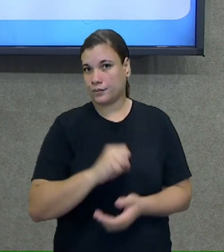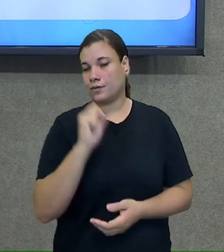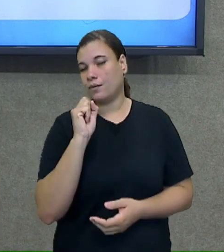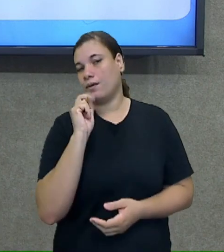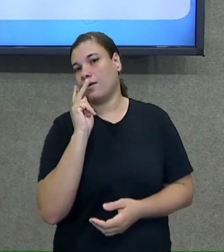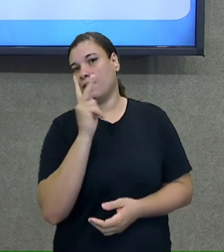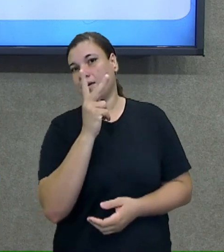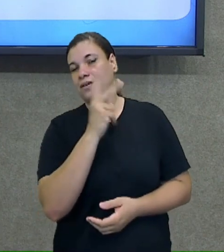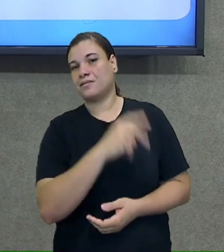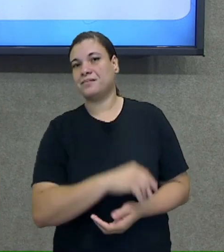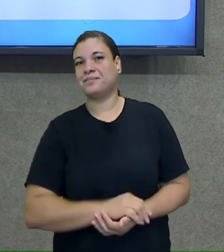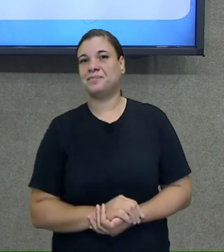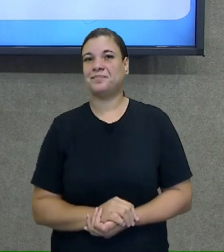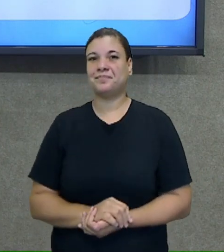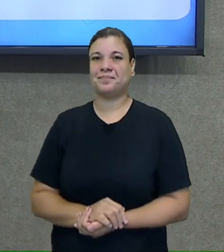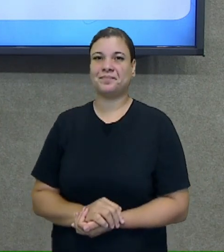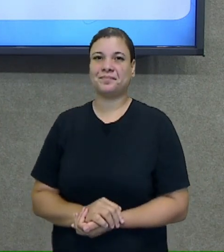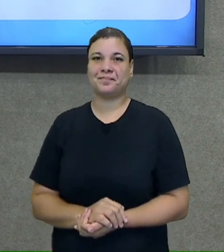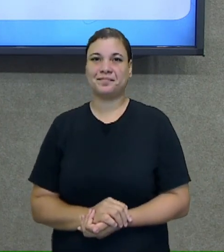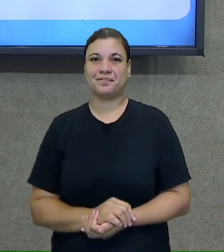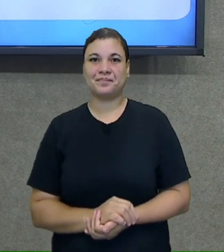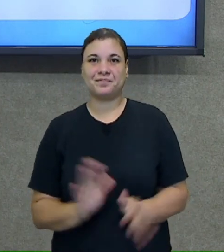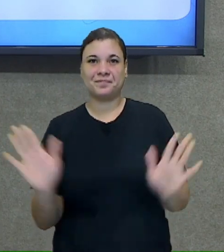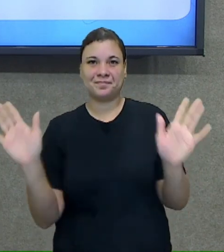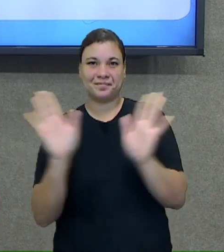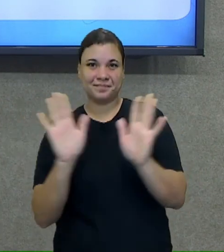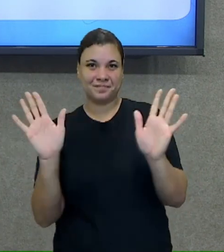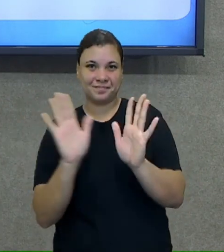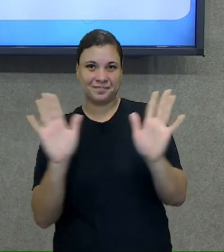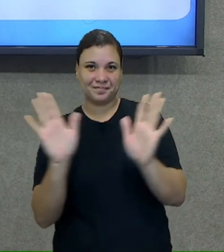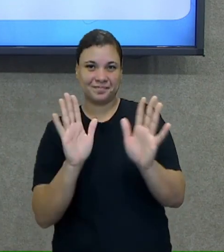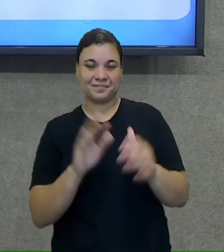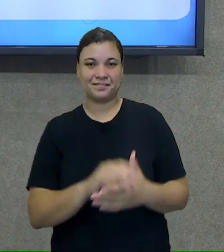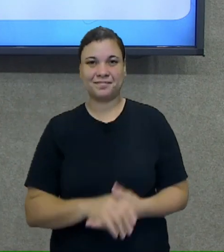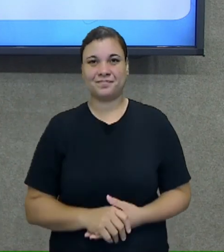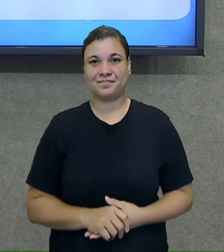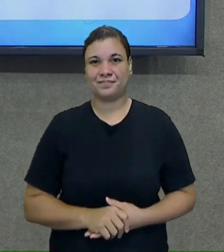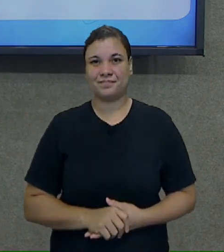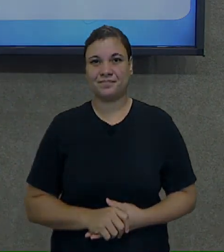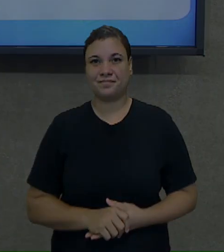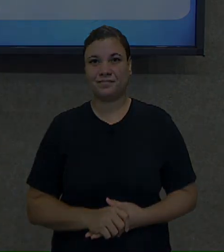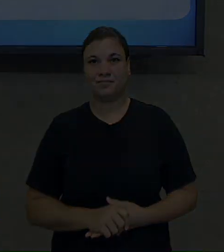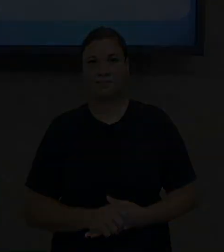inscreva no nosso canal de YouTube SMedGV. Até a próxima, pessoal. Tchau!